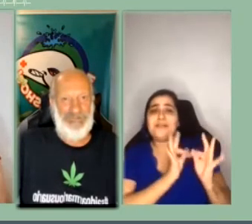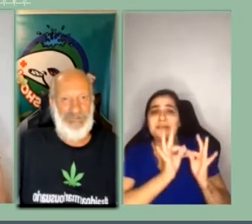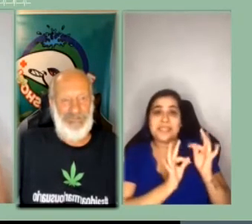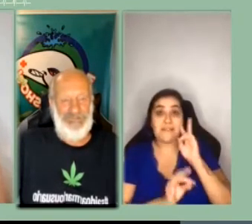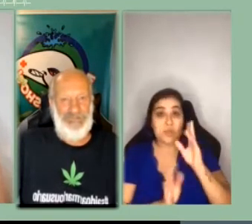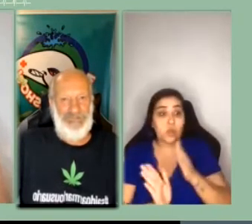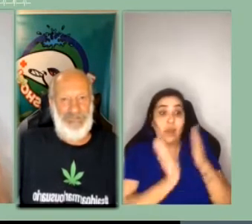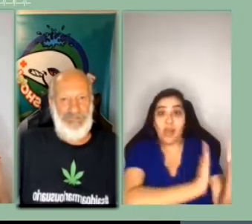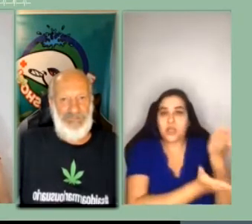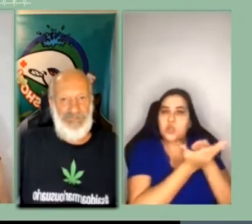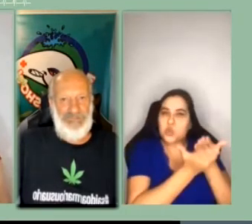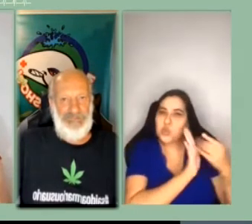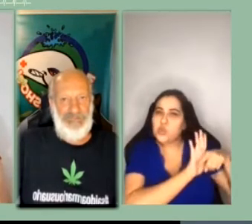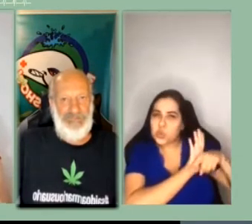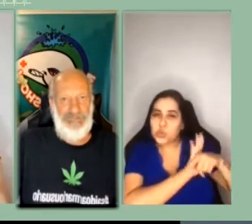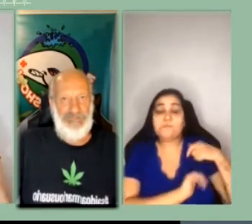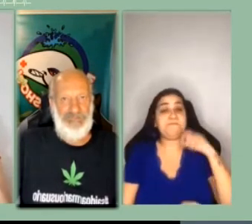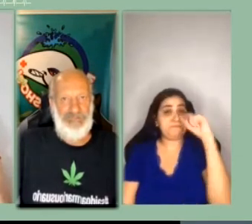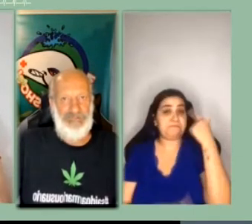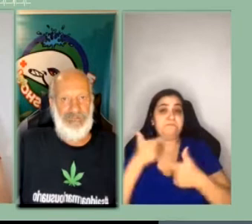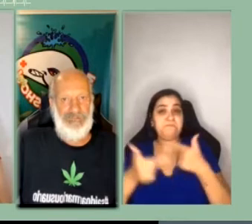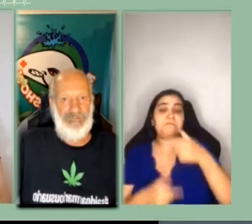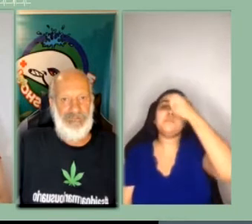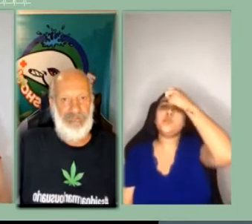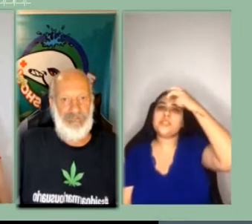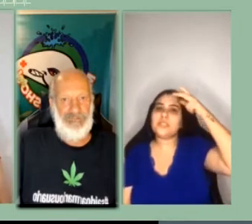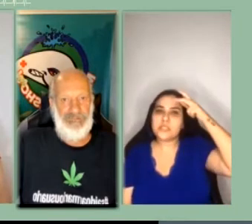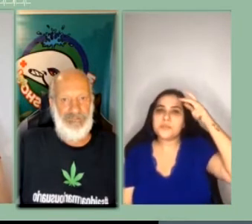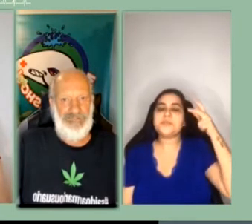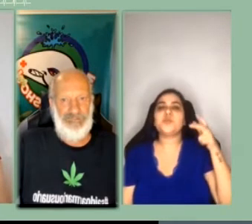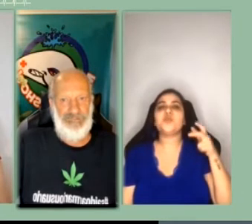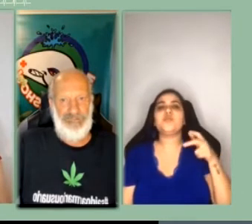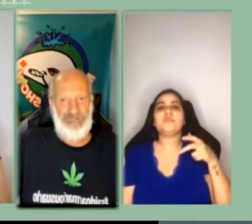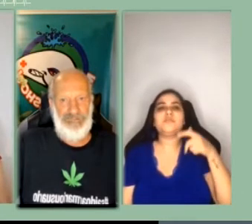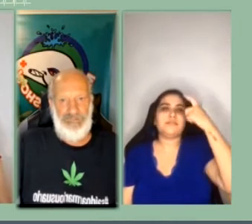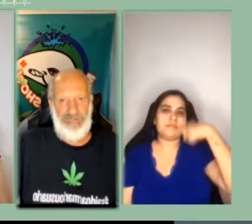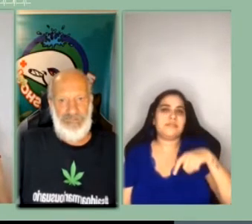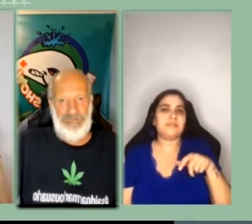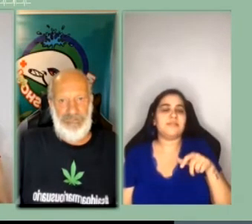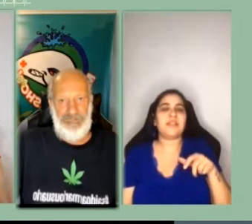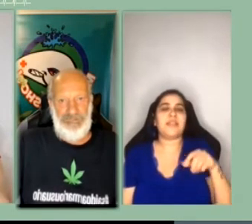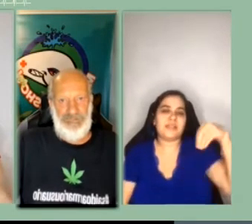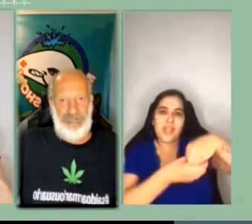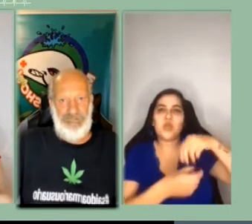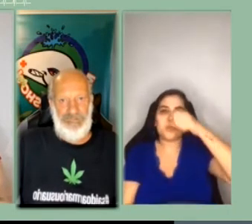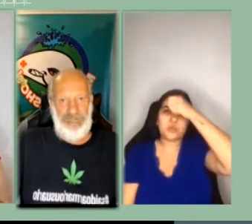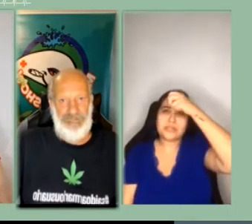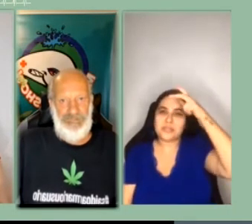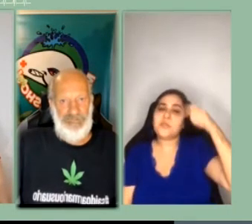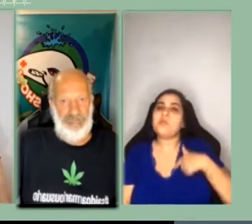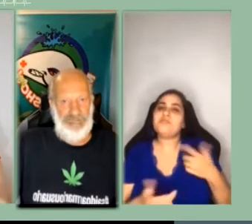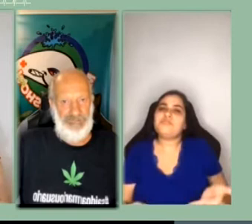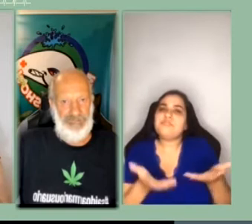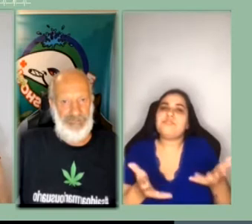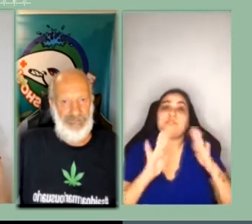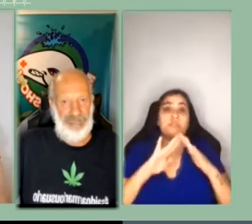né? Eu trabalhei em um município como RT de um município e eu estimulava as escolas